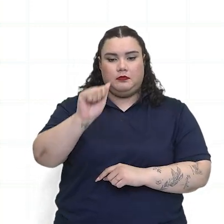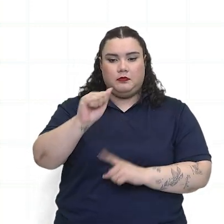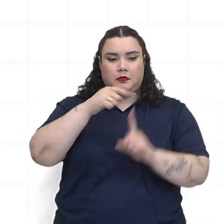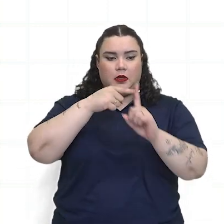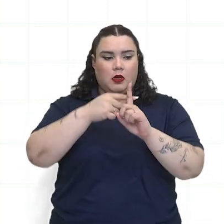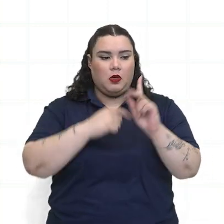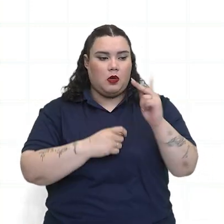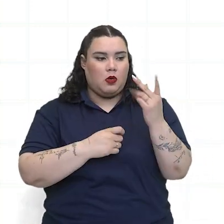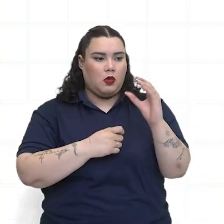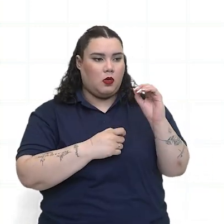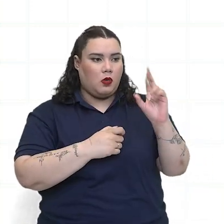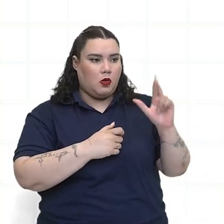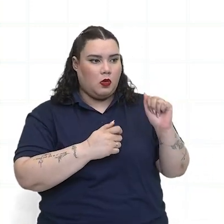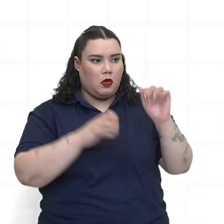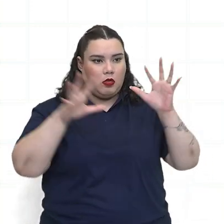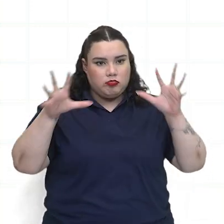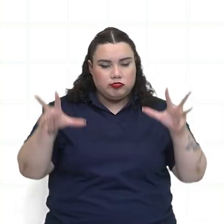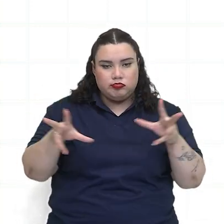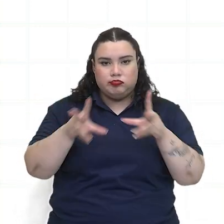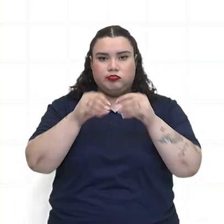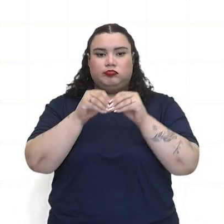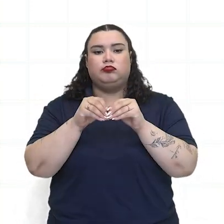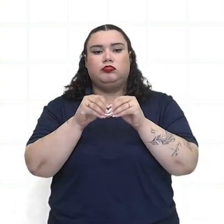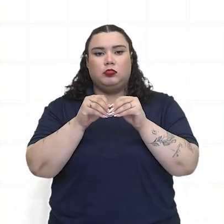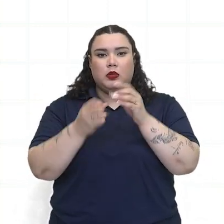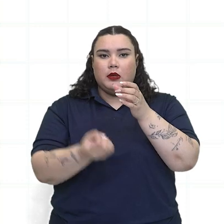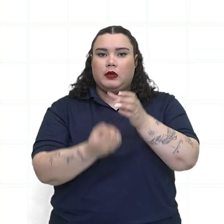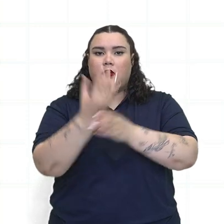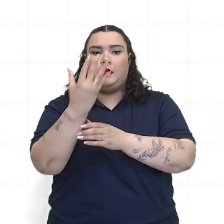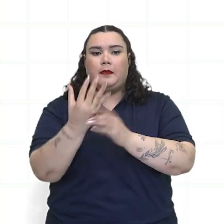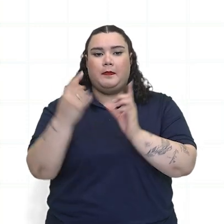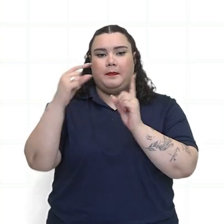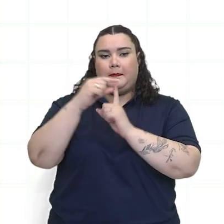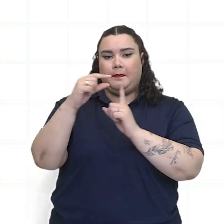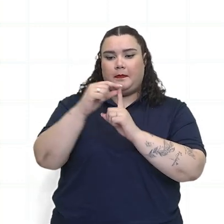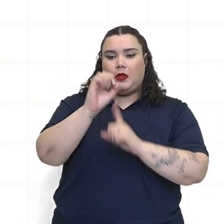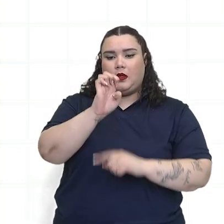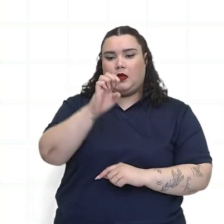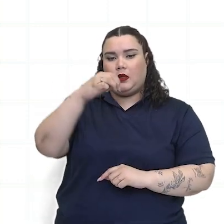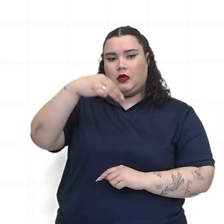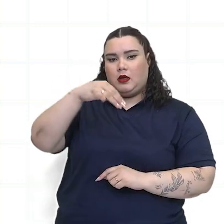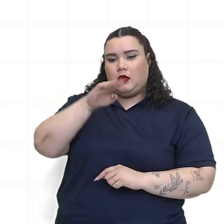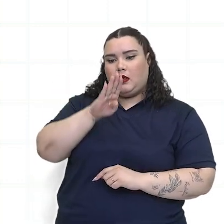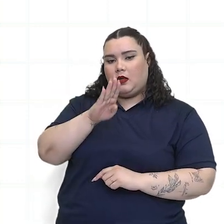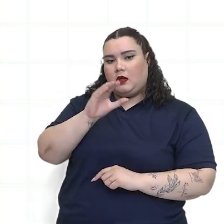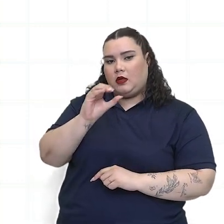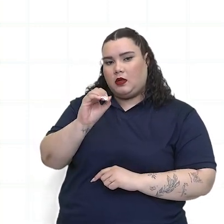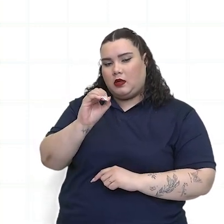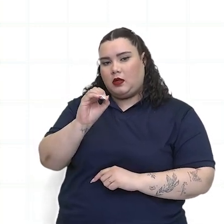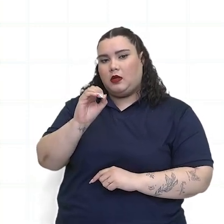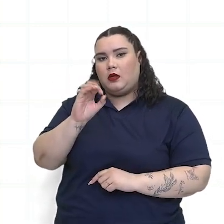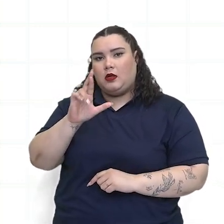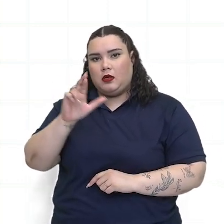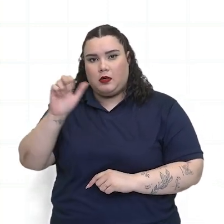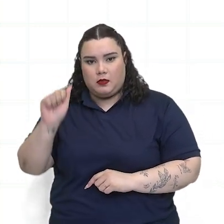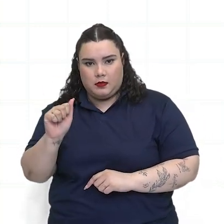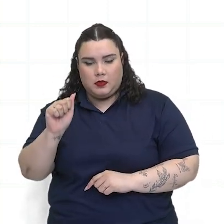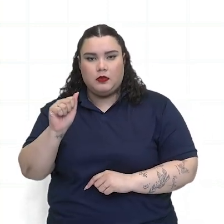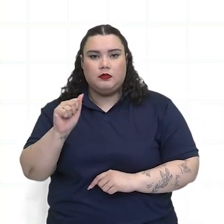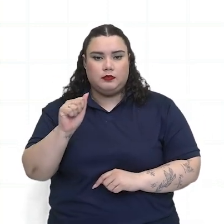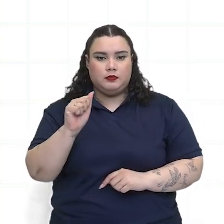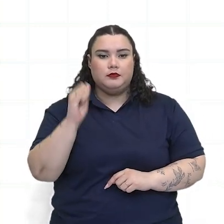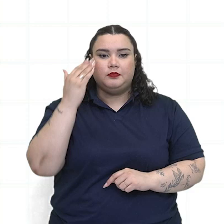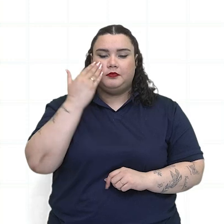boa hora. Tudo isso aqui, quando eu juntei, acrescentou. Daqui eu juntei ao radical boa,